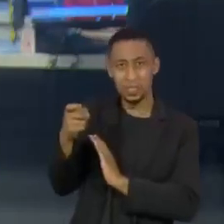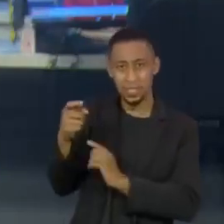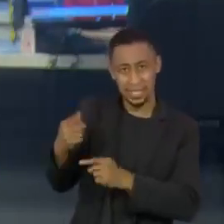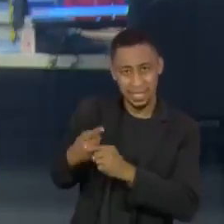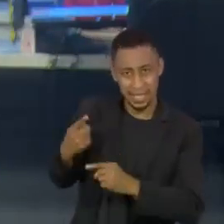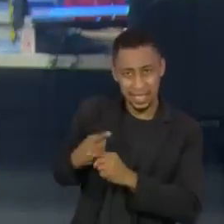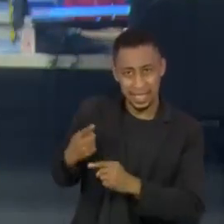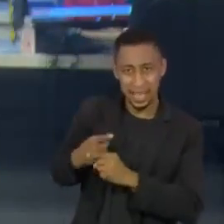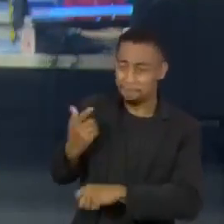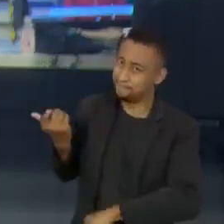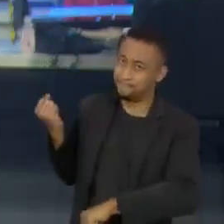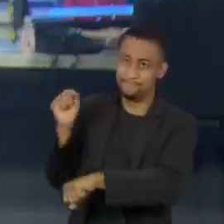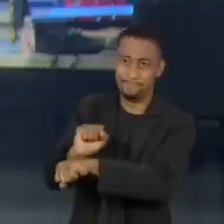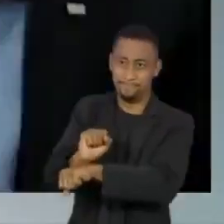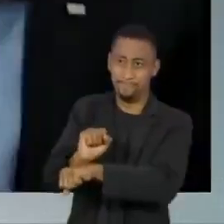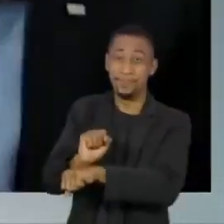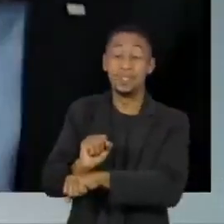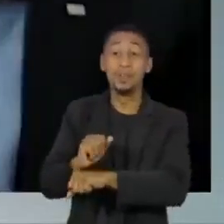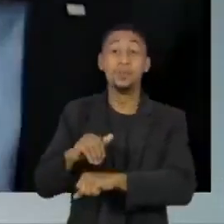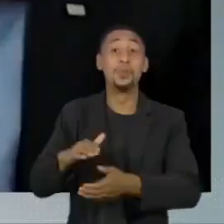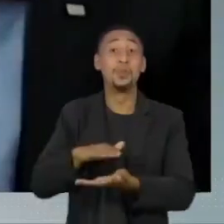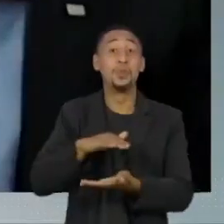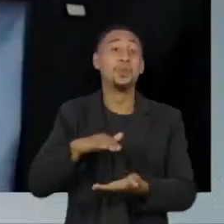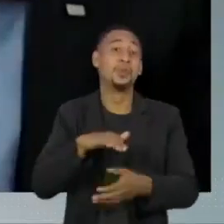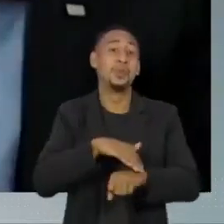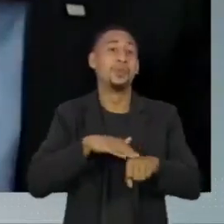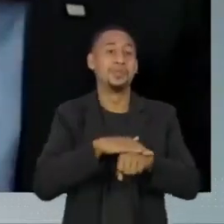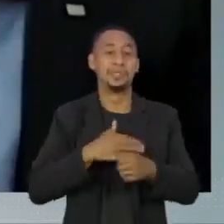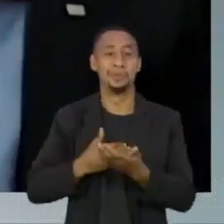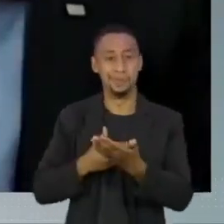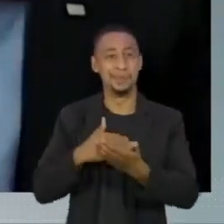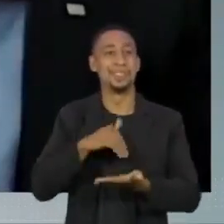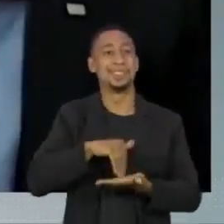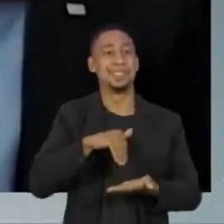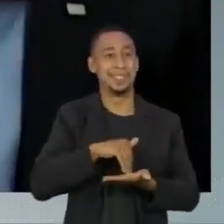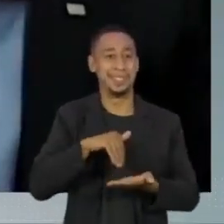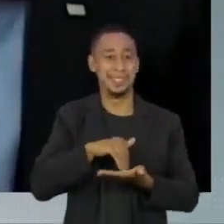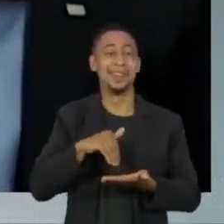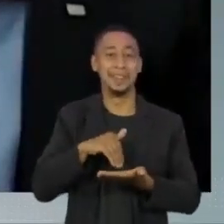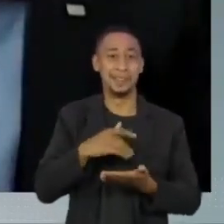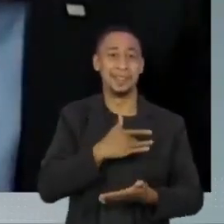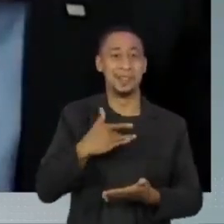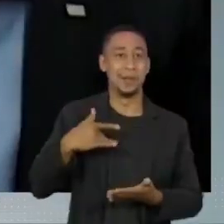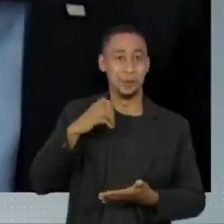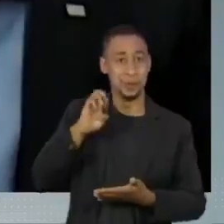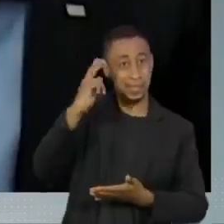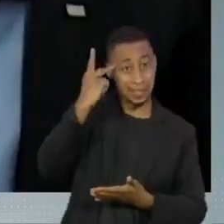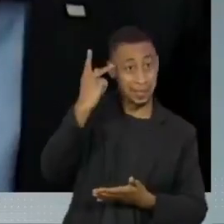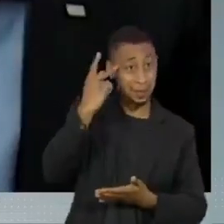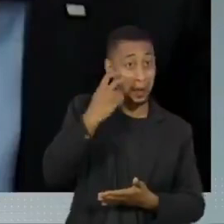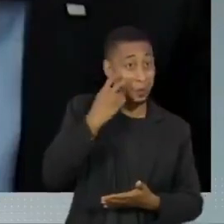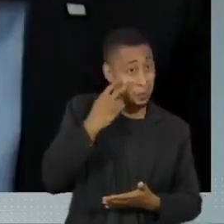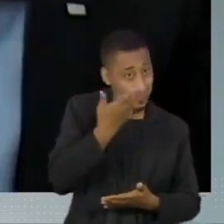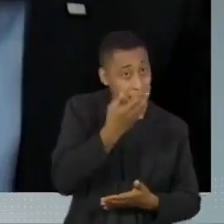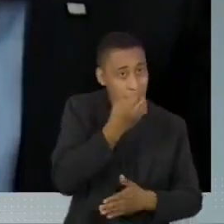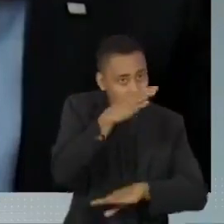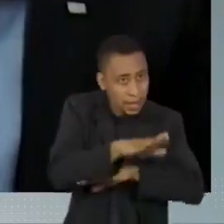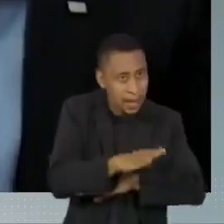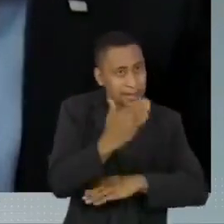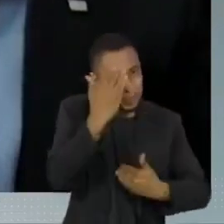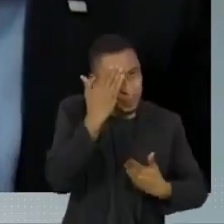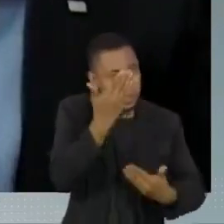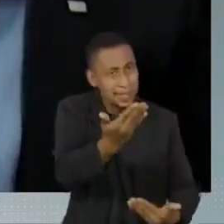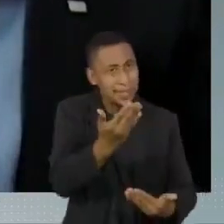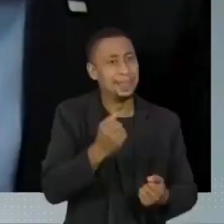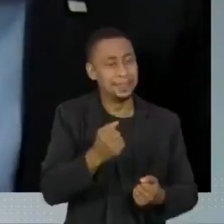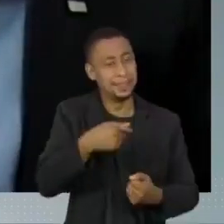eu converso agora com o secretário de Estado da Saúde de São Paulo, Jean Gorenstein. Boa tarde, doutor Jean. Muito obrigada por estar